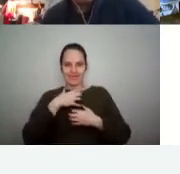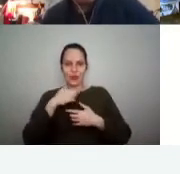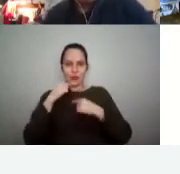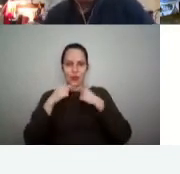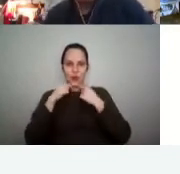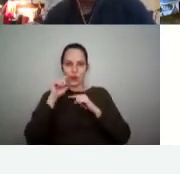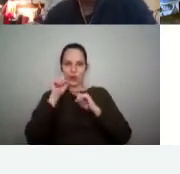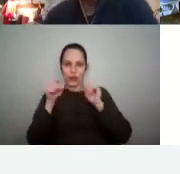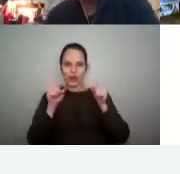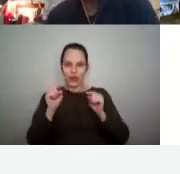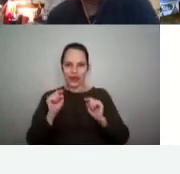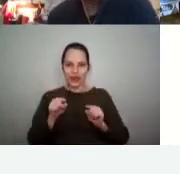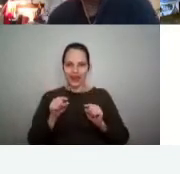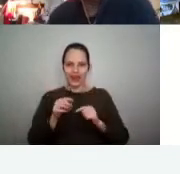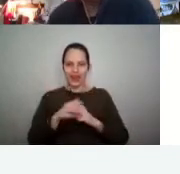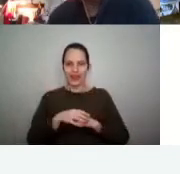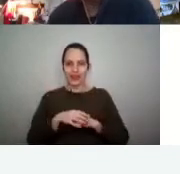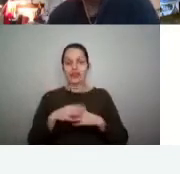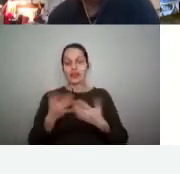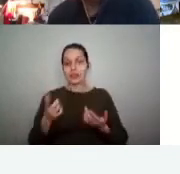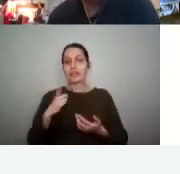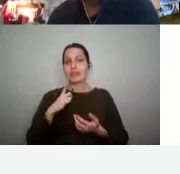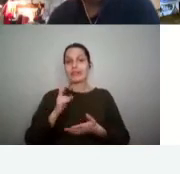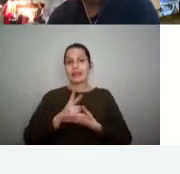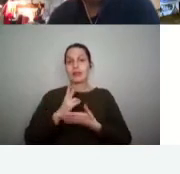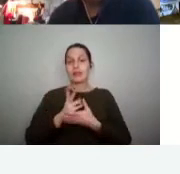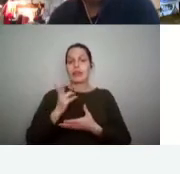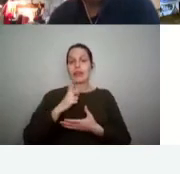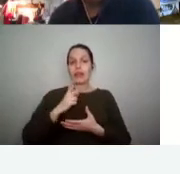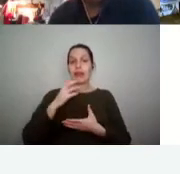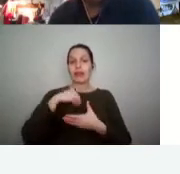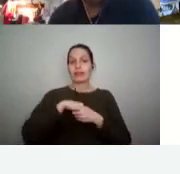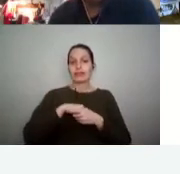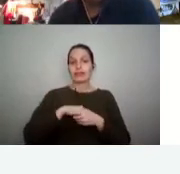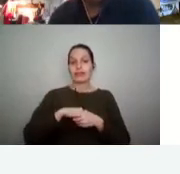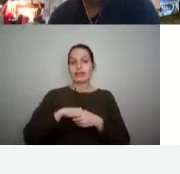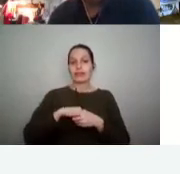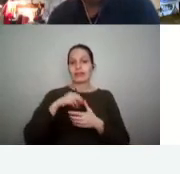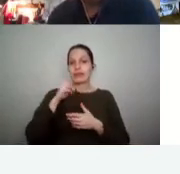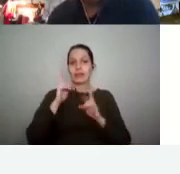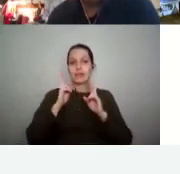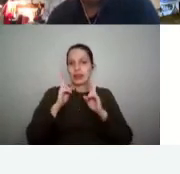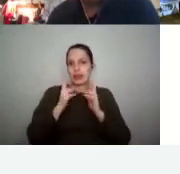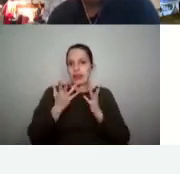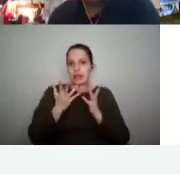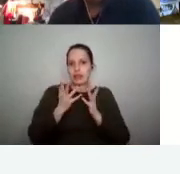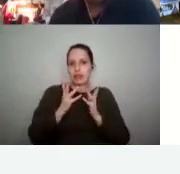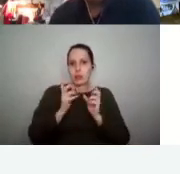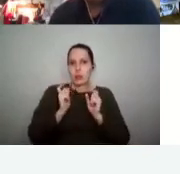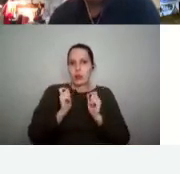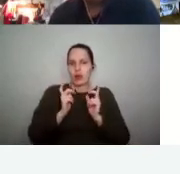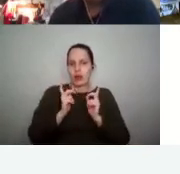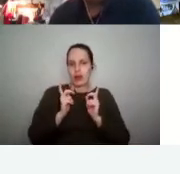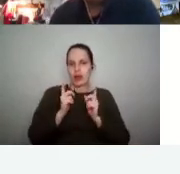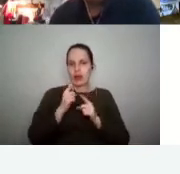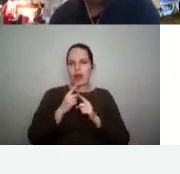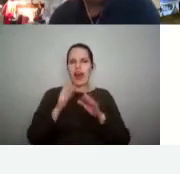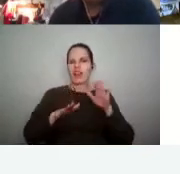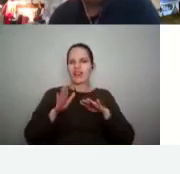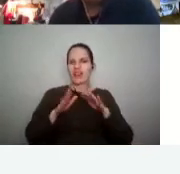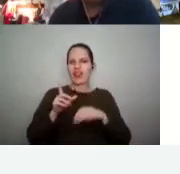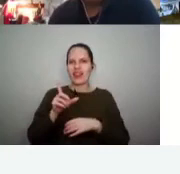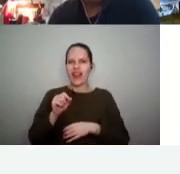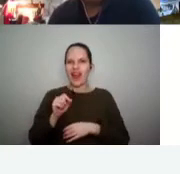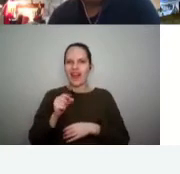essa expectativa, por mais que tenhamos, sei lá, 10, 20, né, 30 anos de experiência